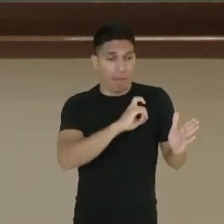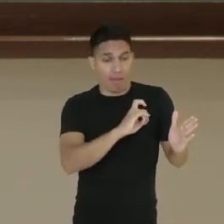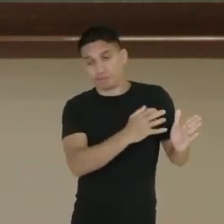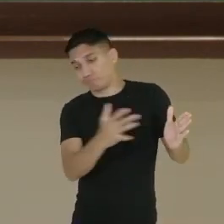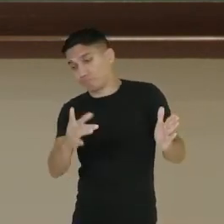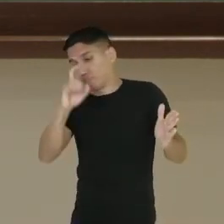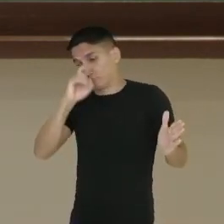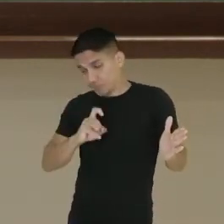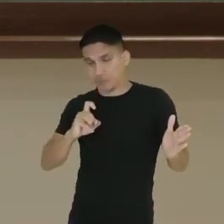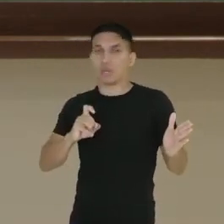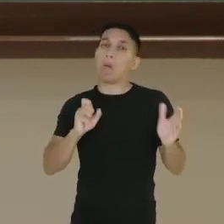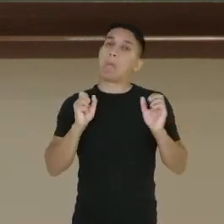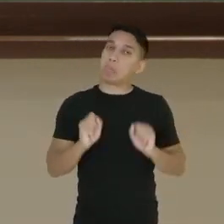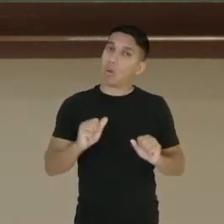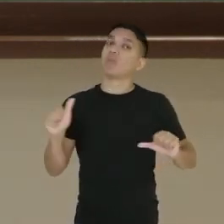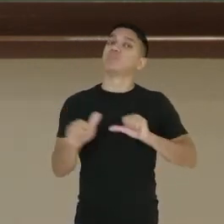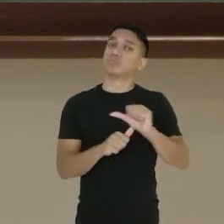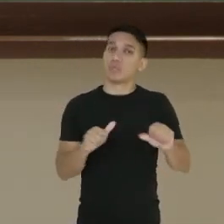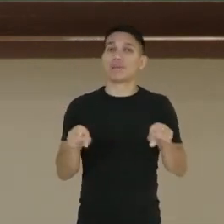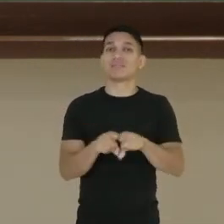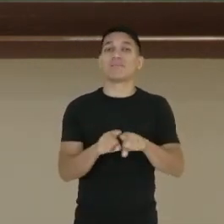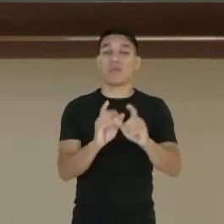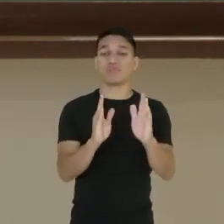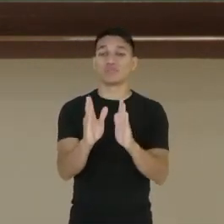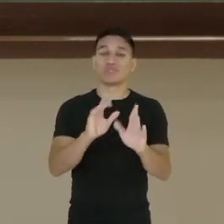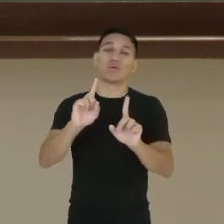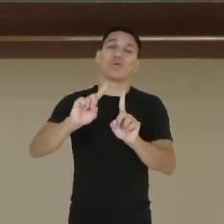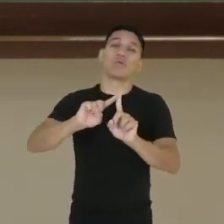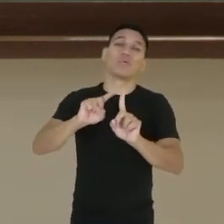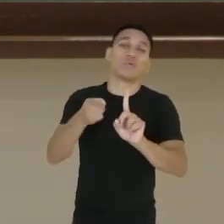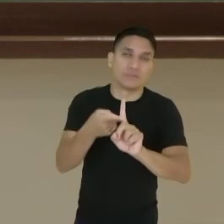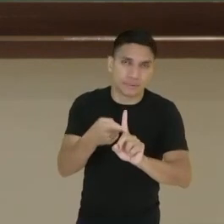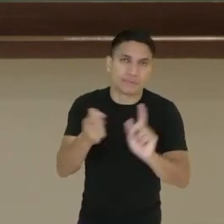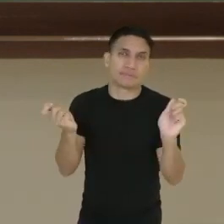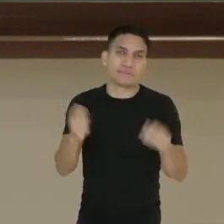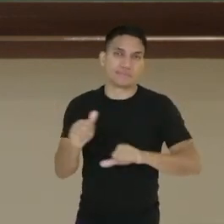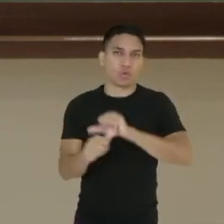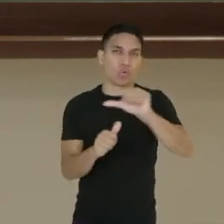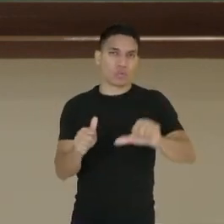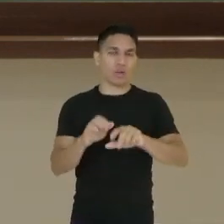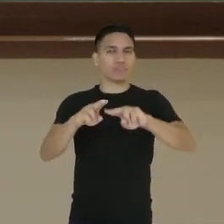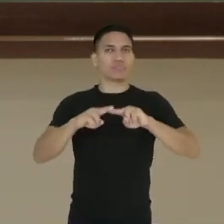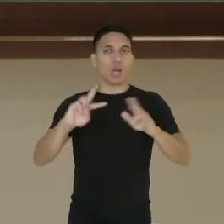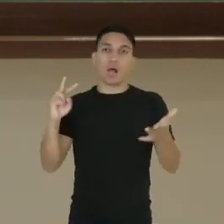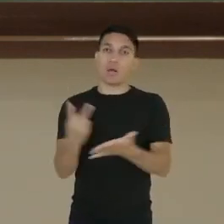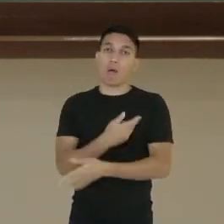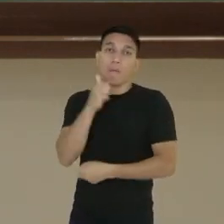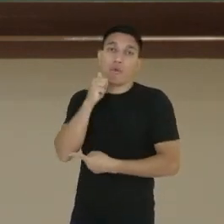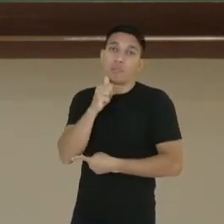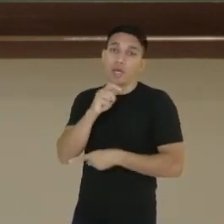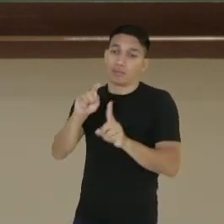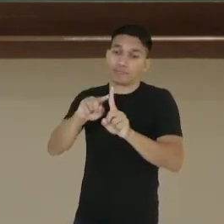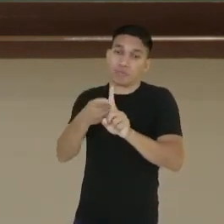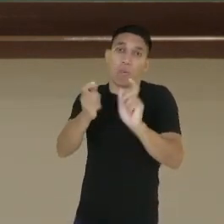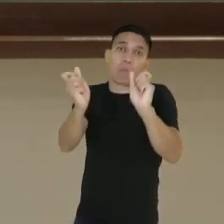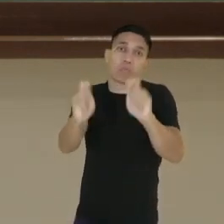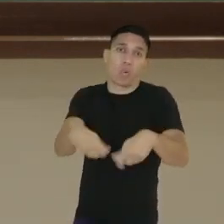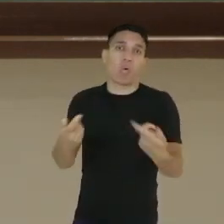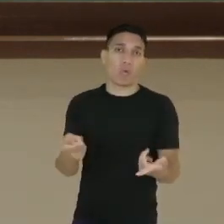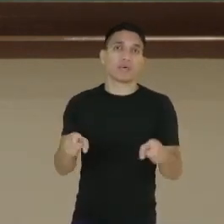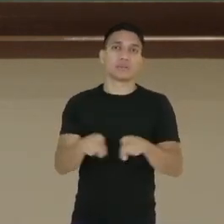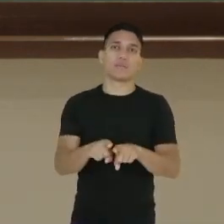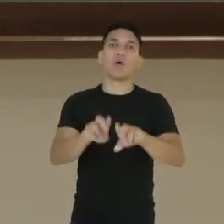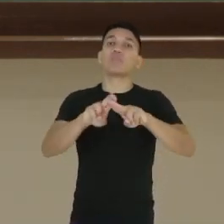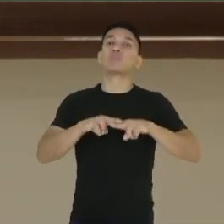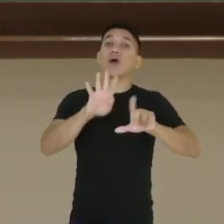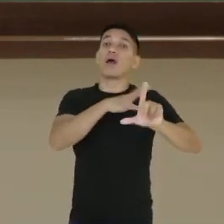ciclo menstrual, altera os dias do período fértil. Então, a mulher pode engravidar. Na verdade, ela é usada mais para